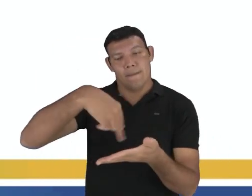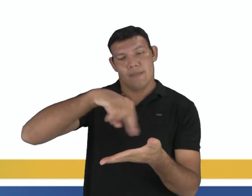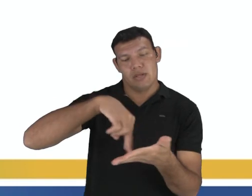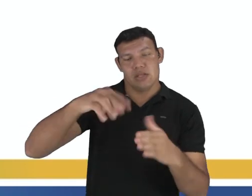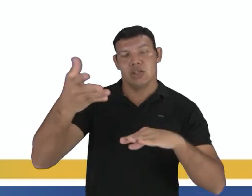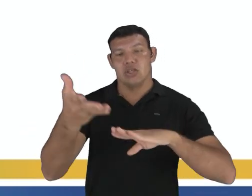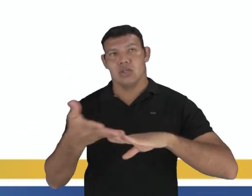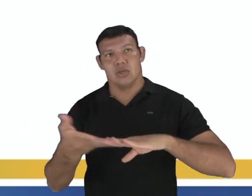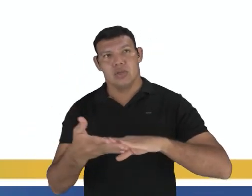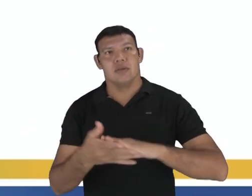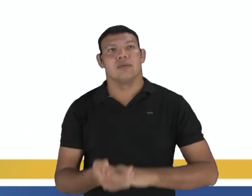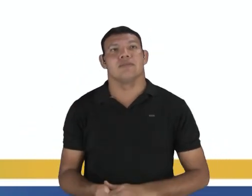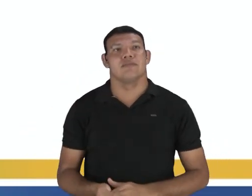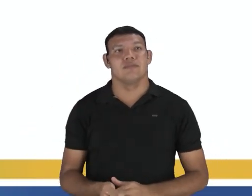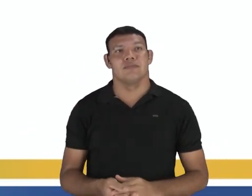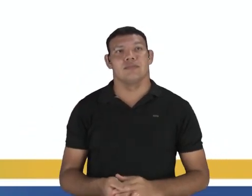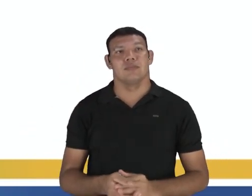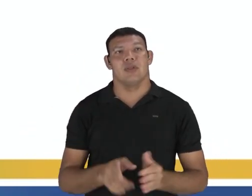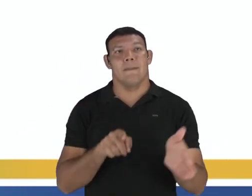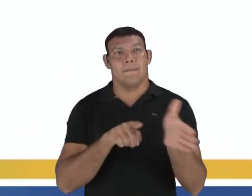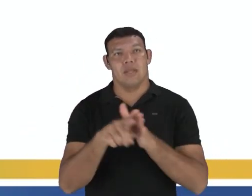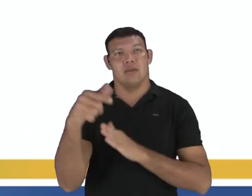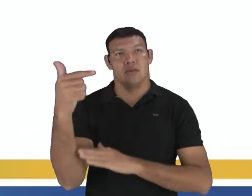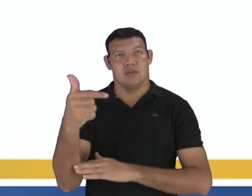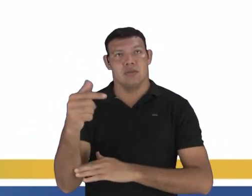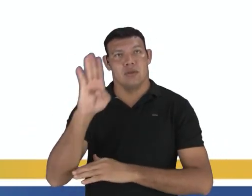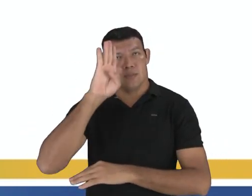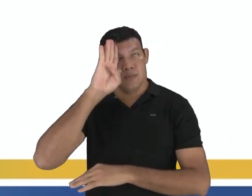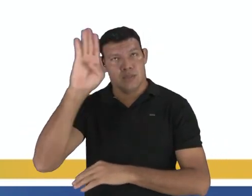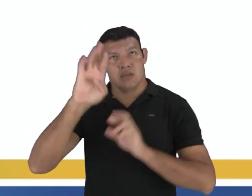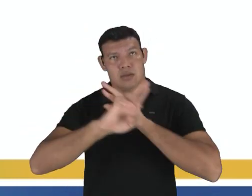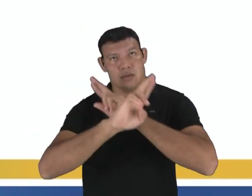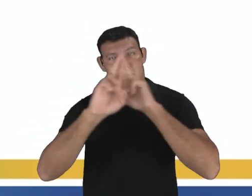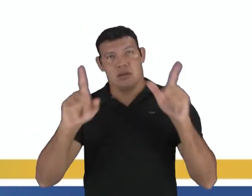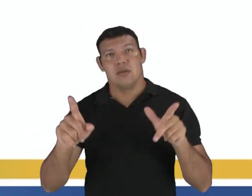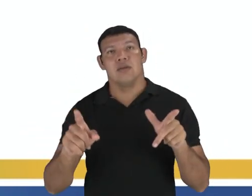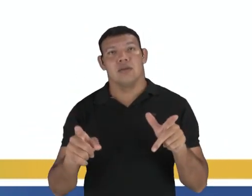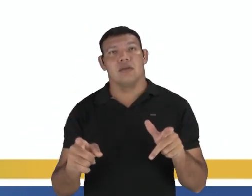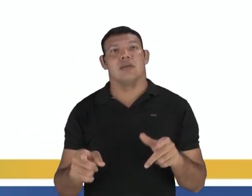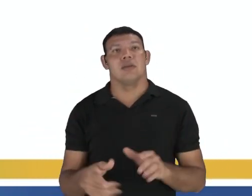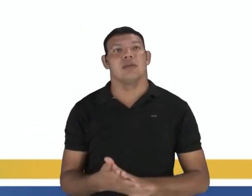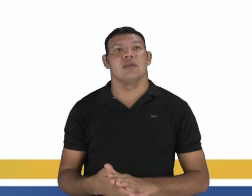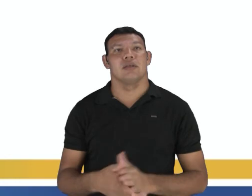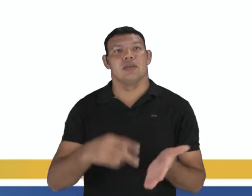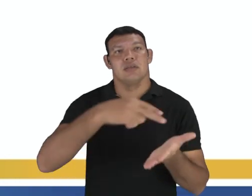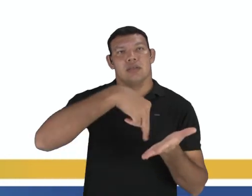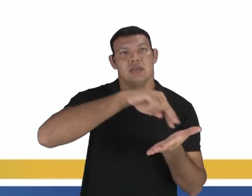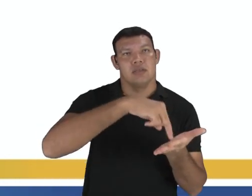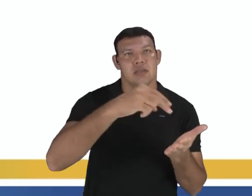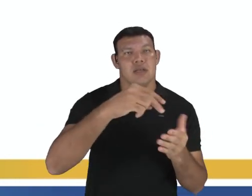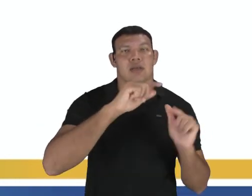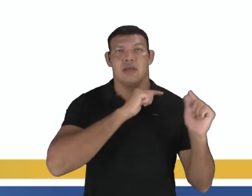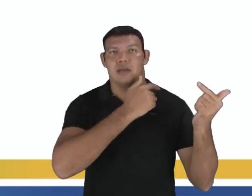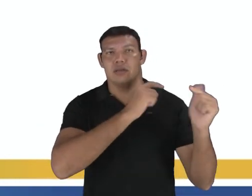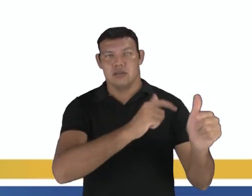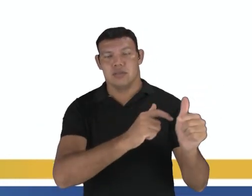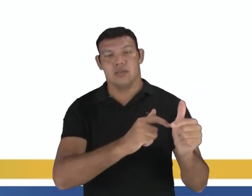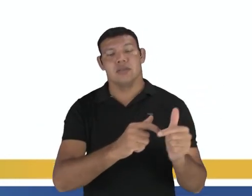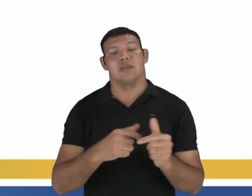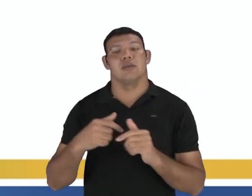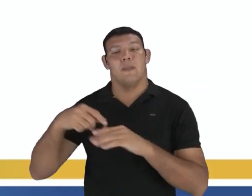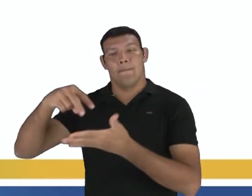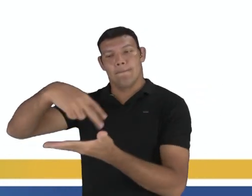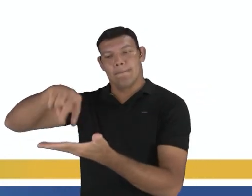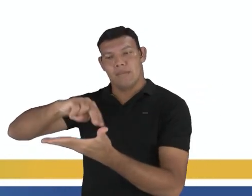dança contemporânea. Segundo, pontue as principais diferenças existentes entre a dança clássica e